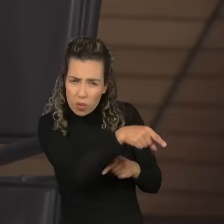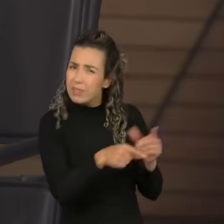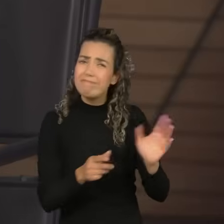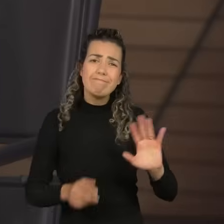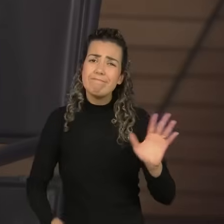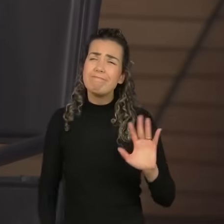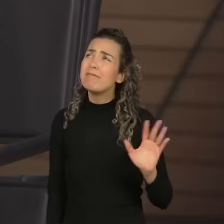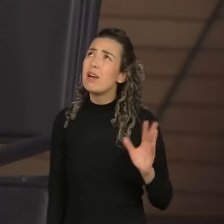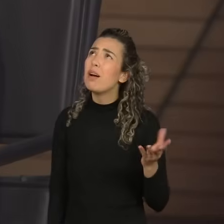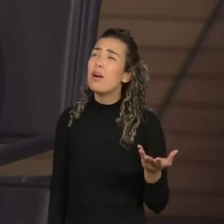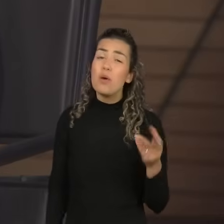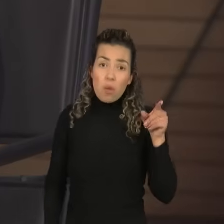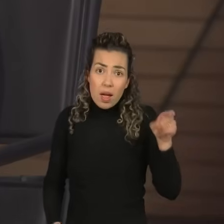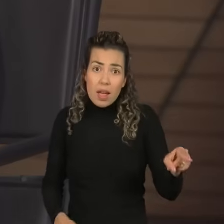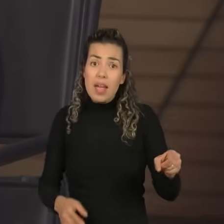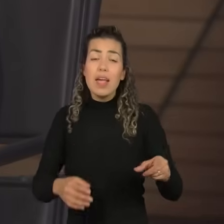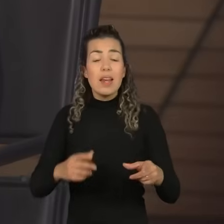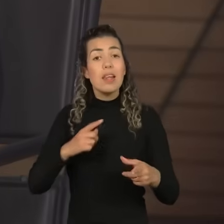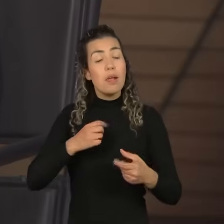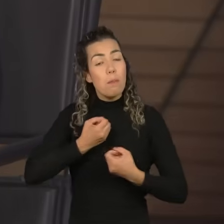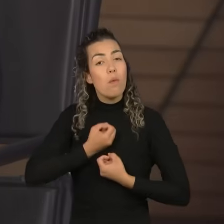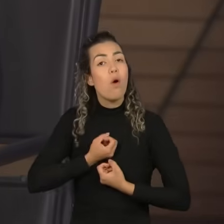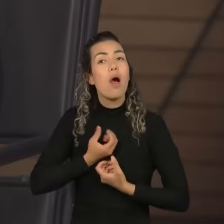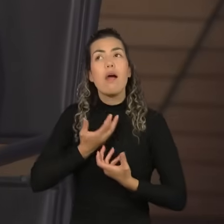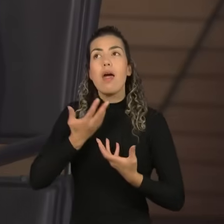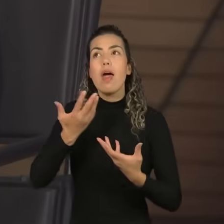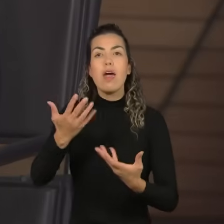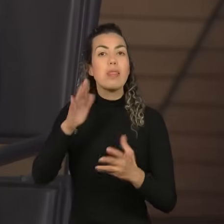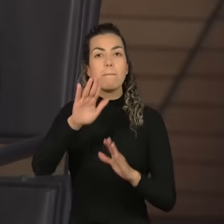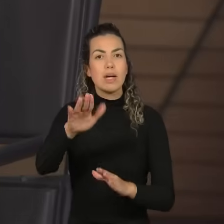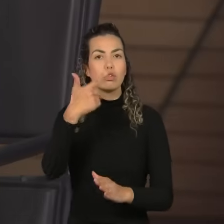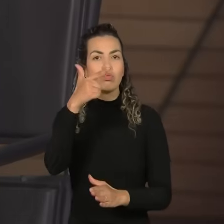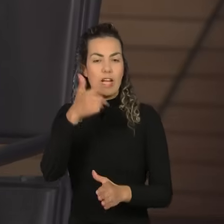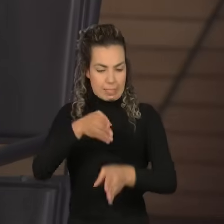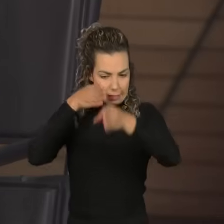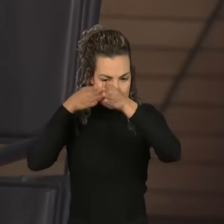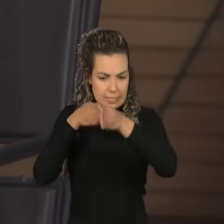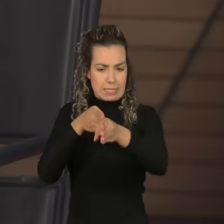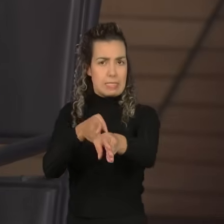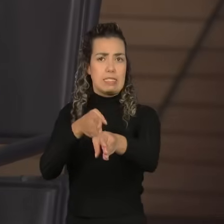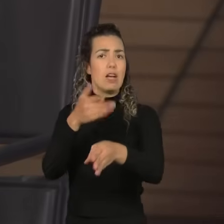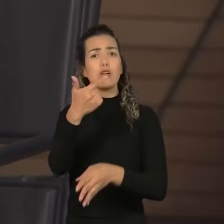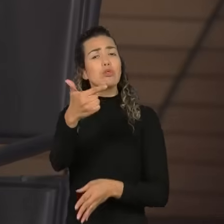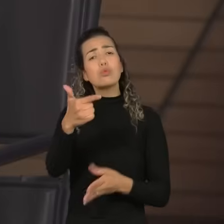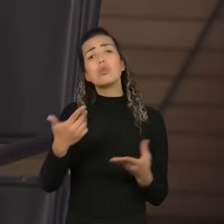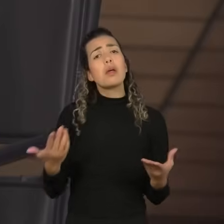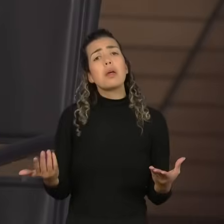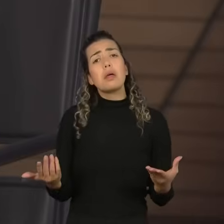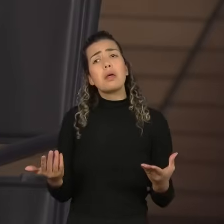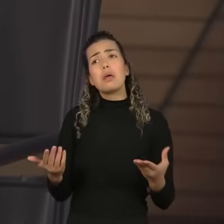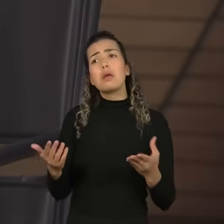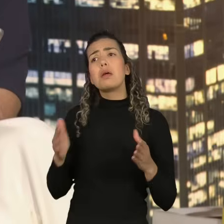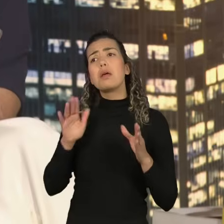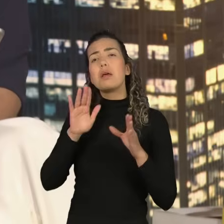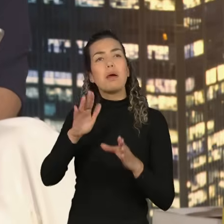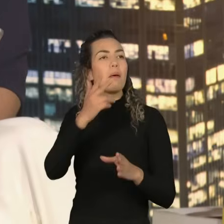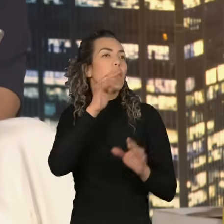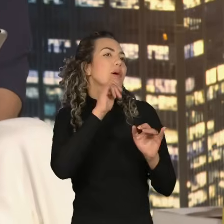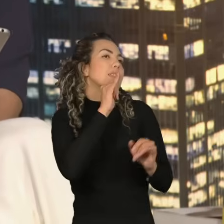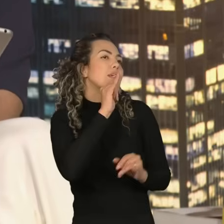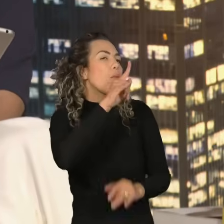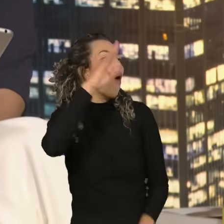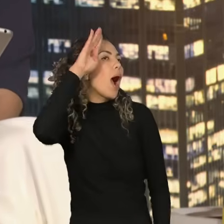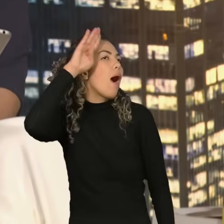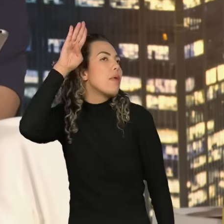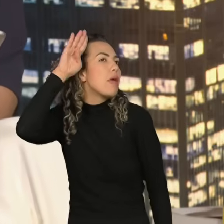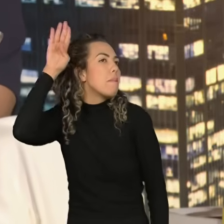O Cazuza é esse poeta sem carteirinha, né? E os grandes poetas não têm carteirinha mesmo, né? Carteirinha da academia, né? Você